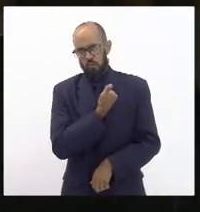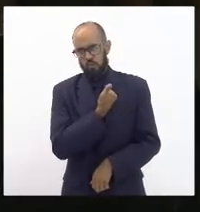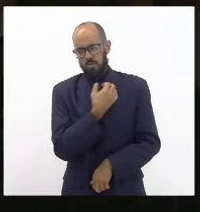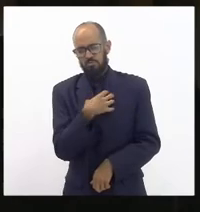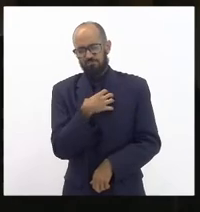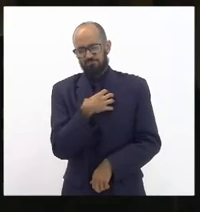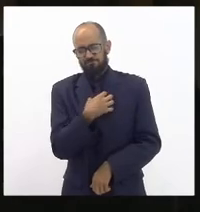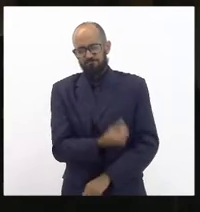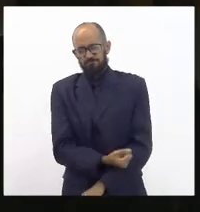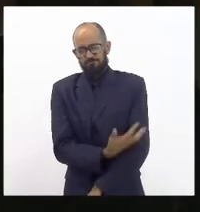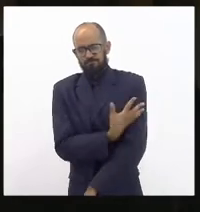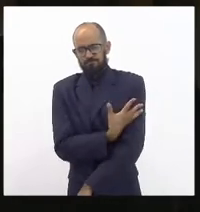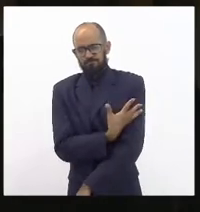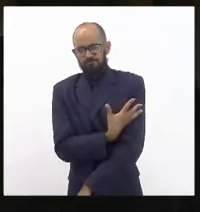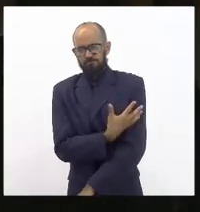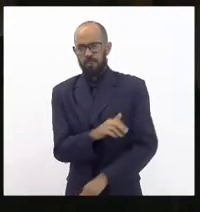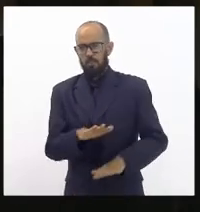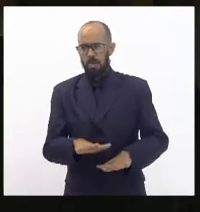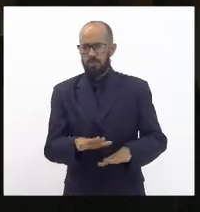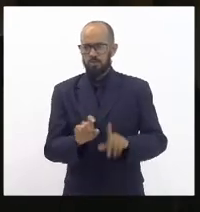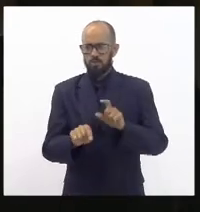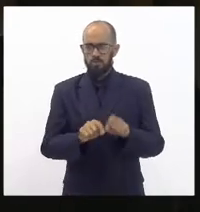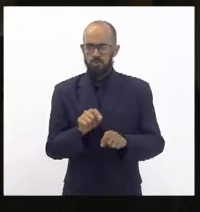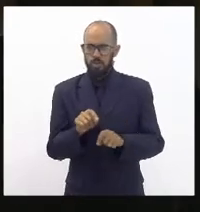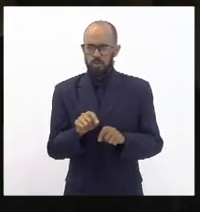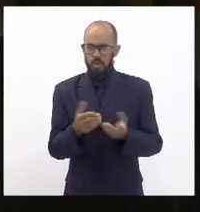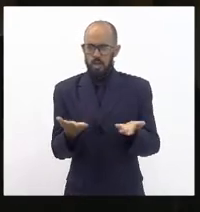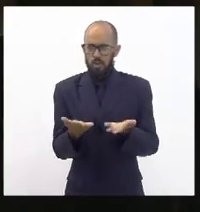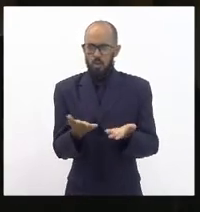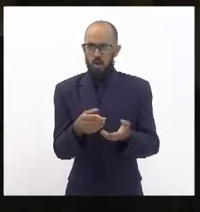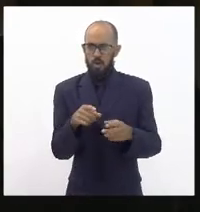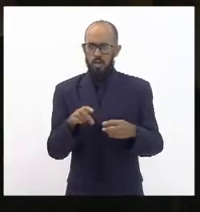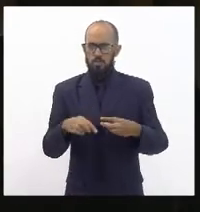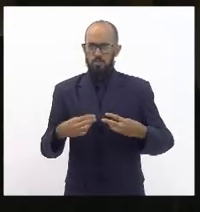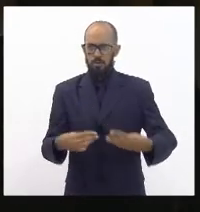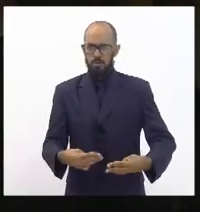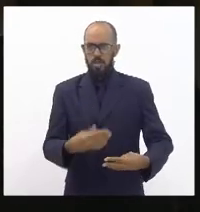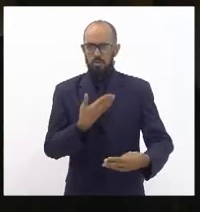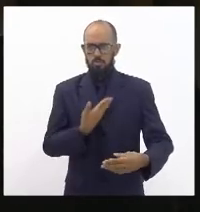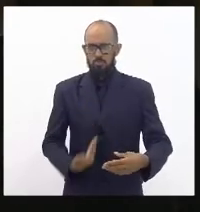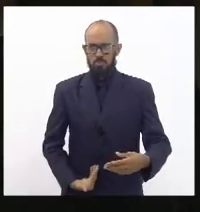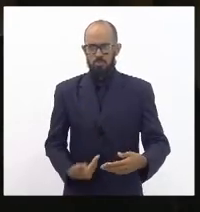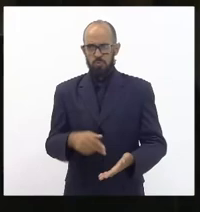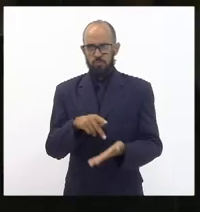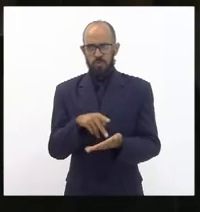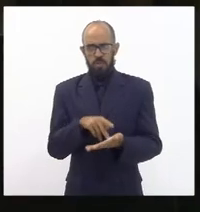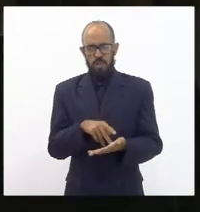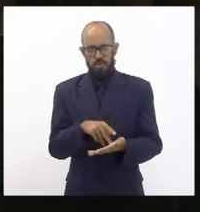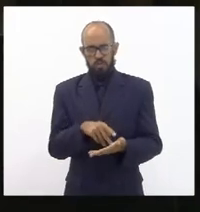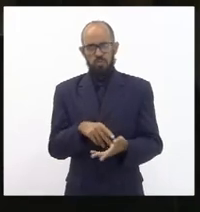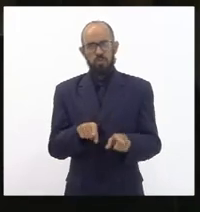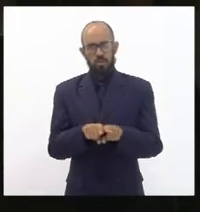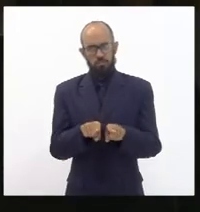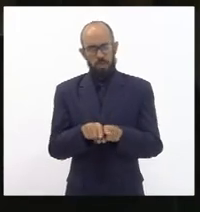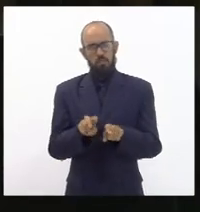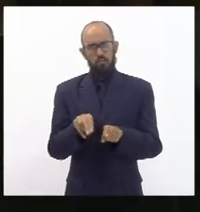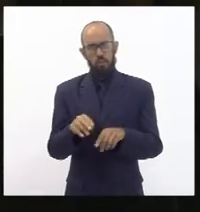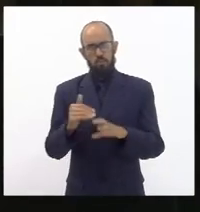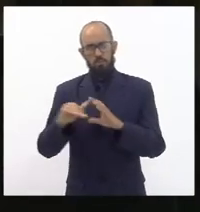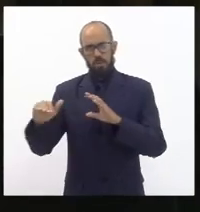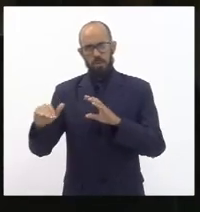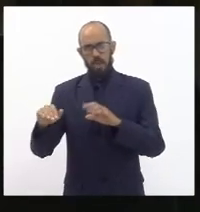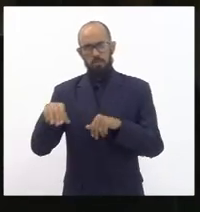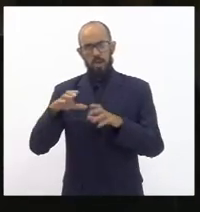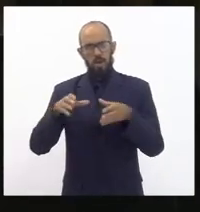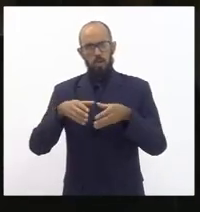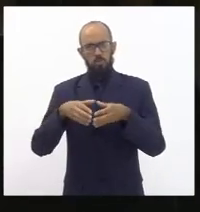muito me sensibilizou muito mas agora acaba o Ministério Público de fato e vou estar encaminhando também para comissão de